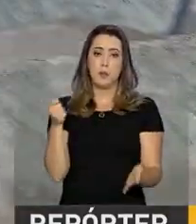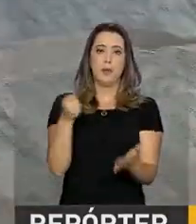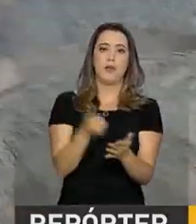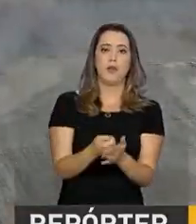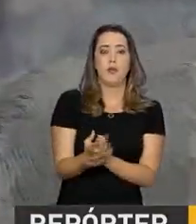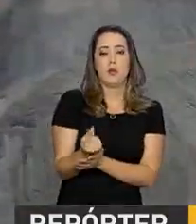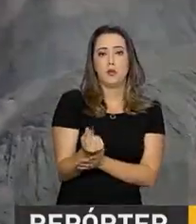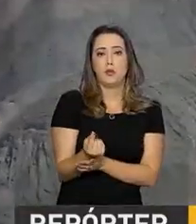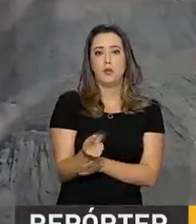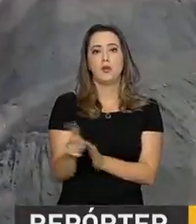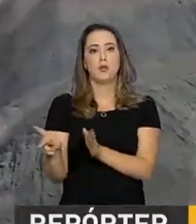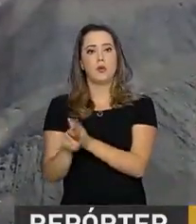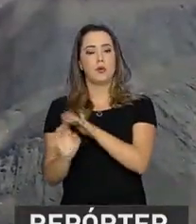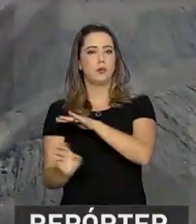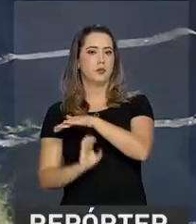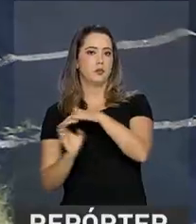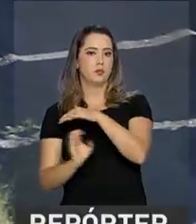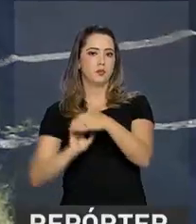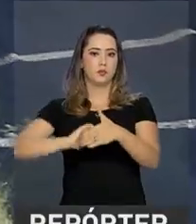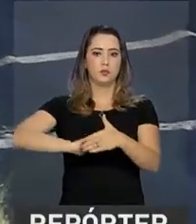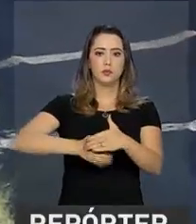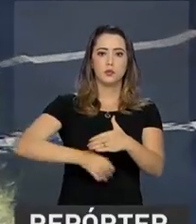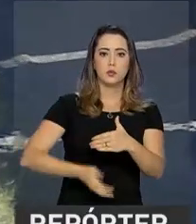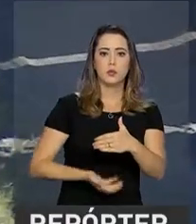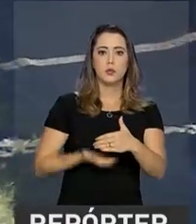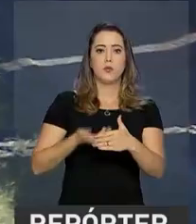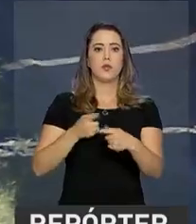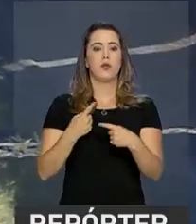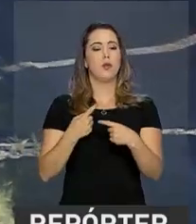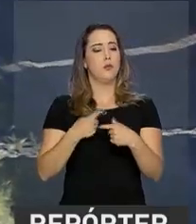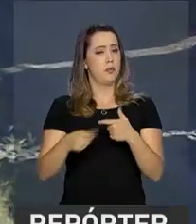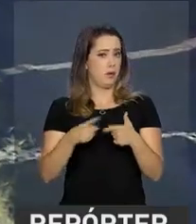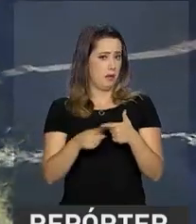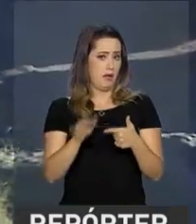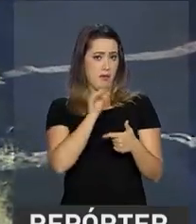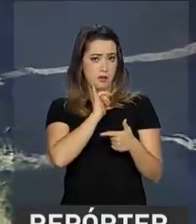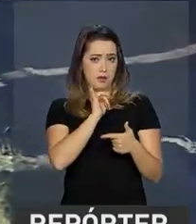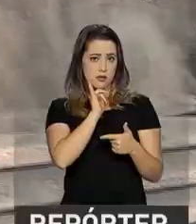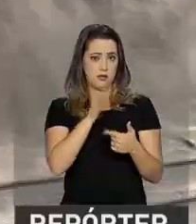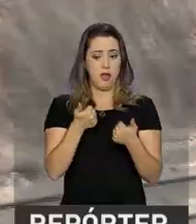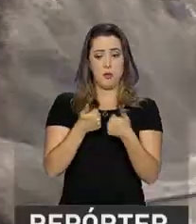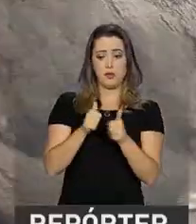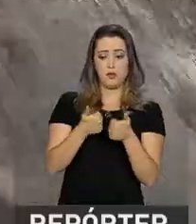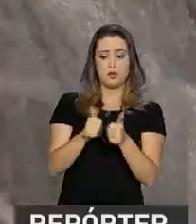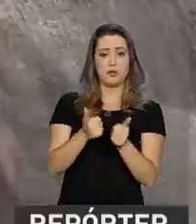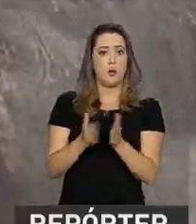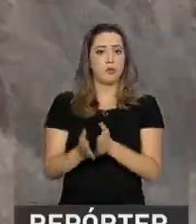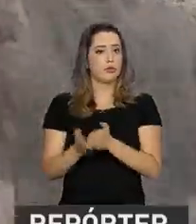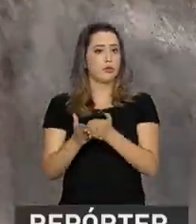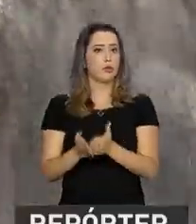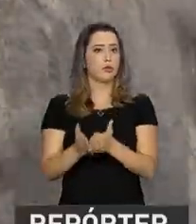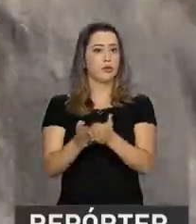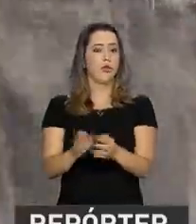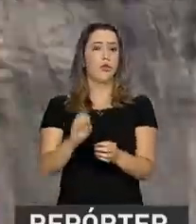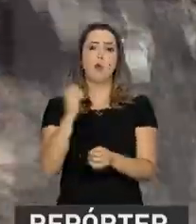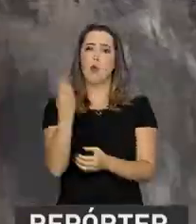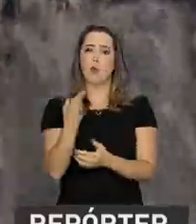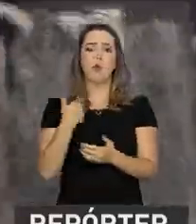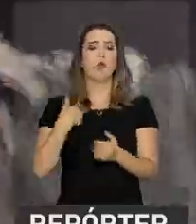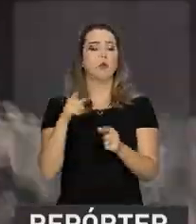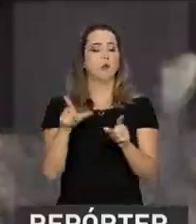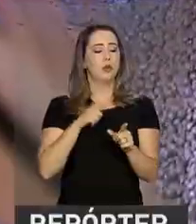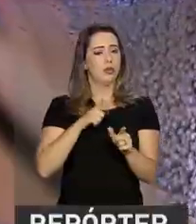das mineradoras são prejuízos que podem ser resultado do transporte embarque ou pela presença de